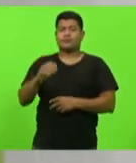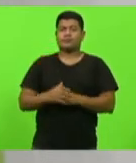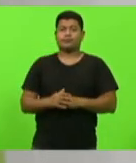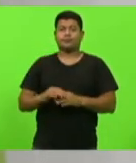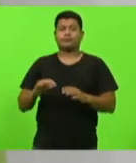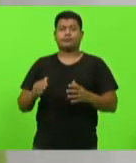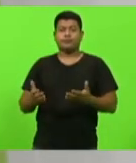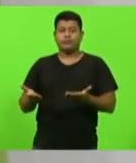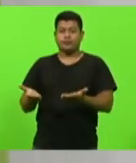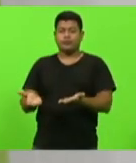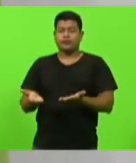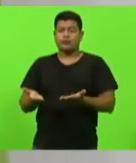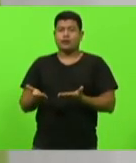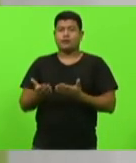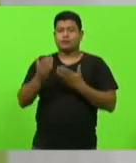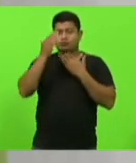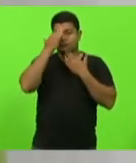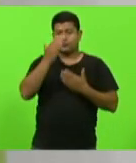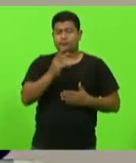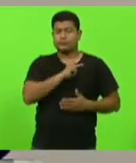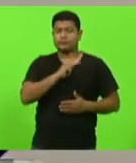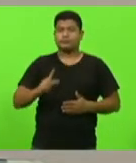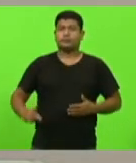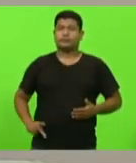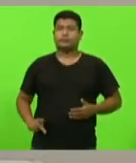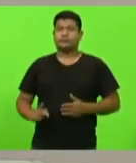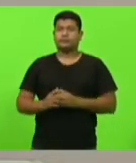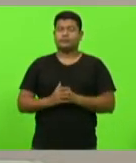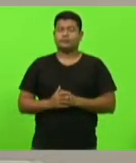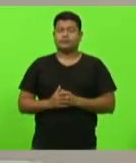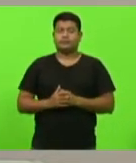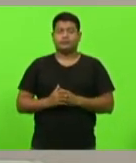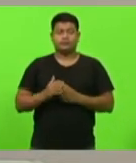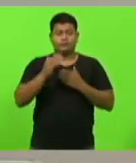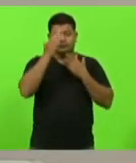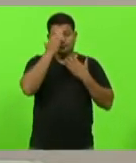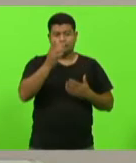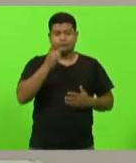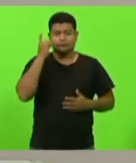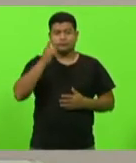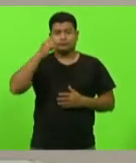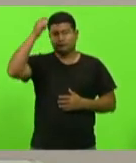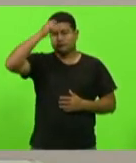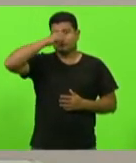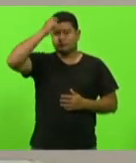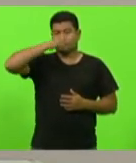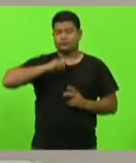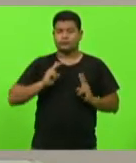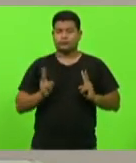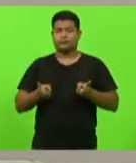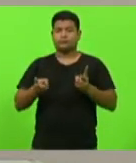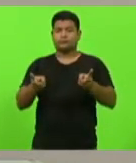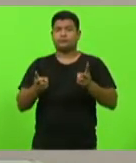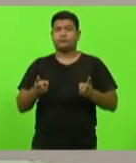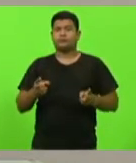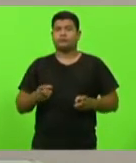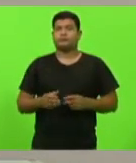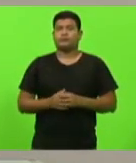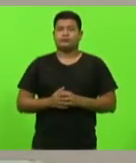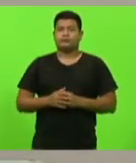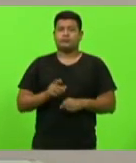a nossa gente. Obrigado, presidente. Obrigado, deputado Maurício Kudillac. Ainda no horário destinado aos